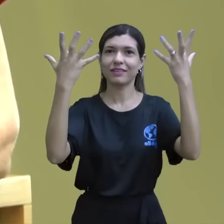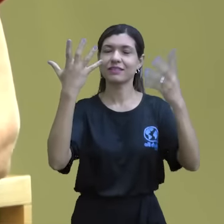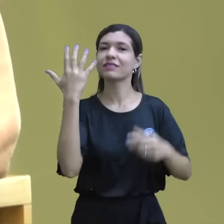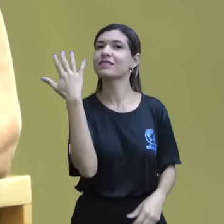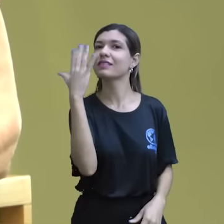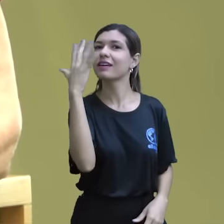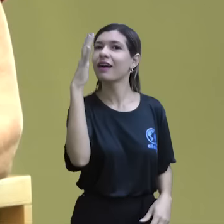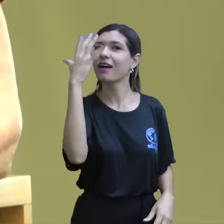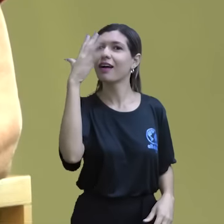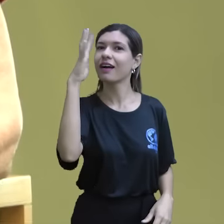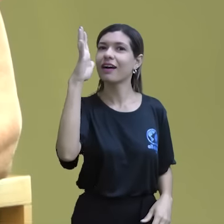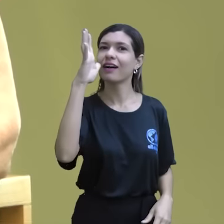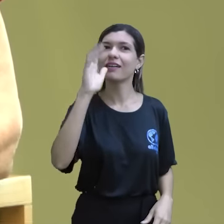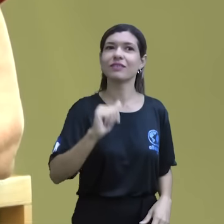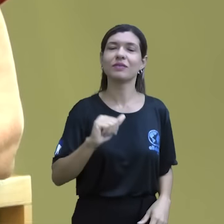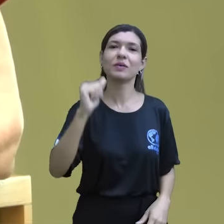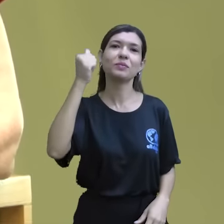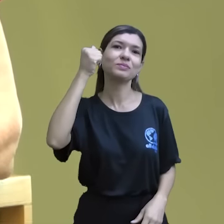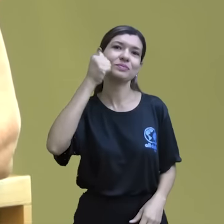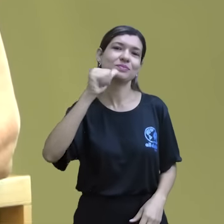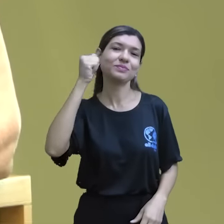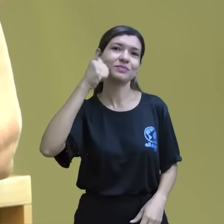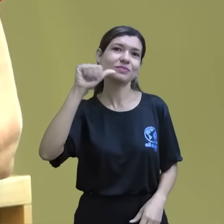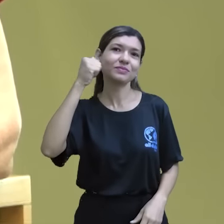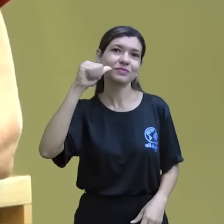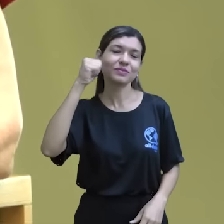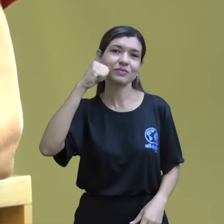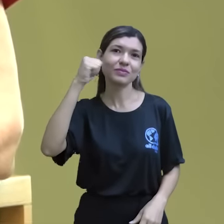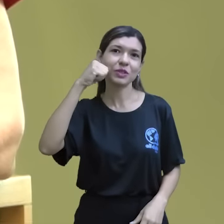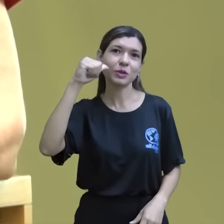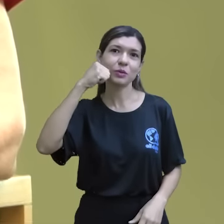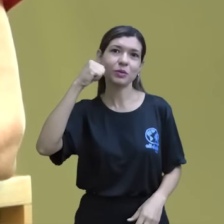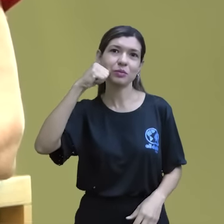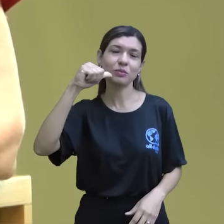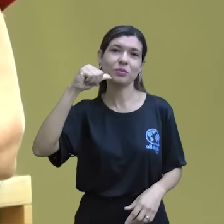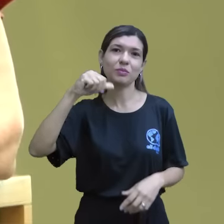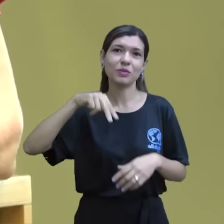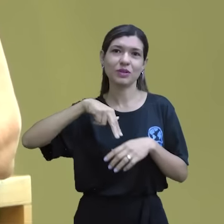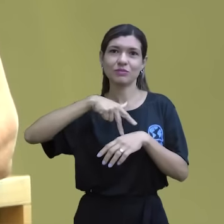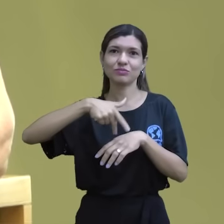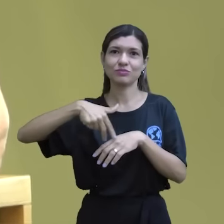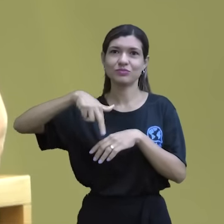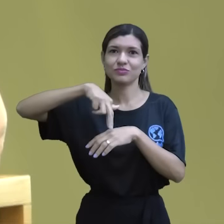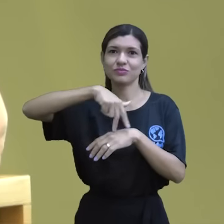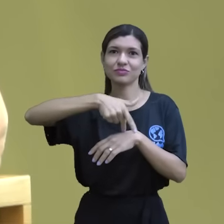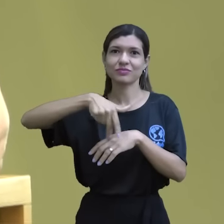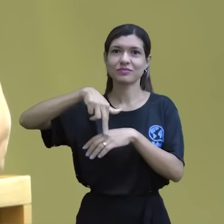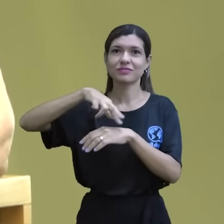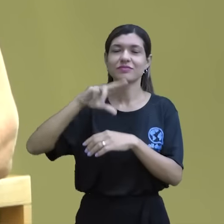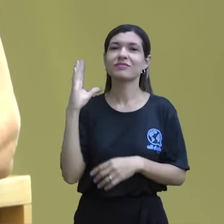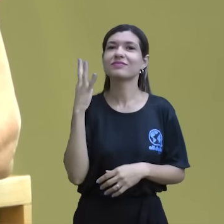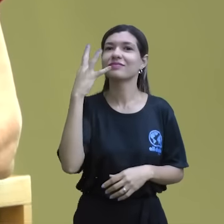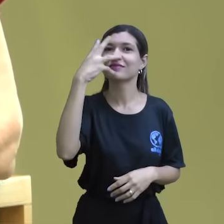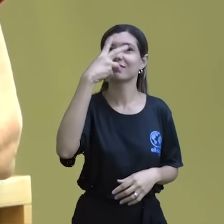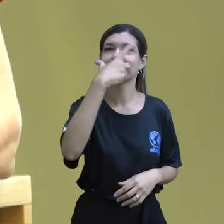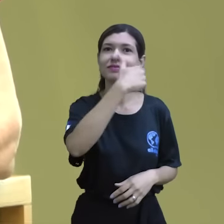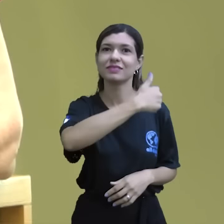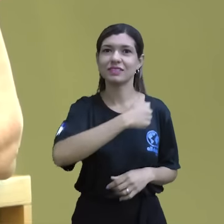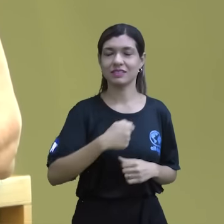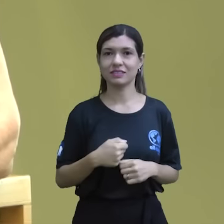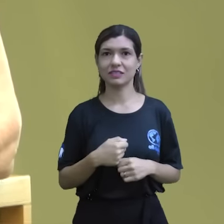atravessa o conto, e ela é muito mimada pelo pai, e quem gosta de carnaval adora esse conto. Outros são críticos, porque